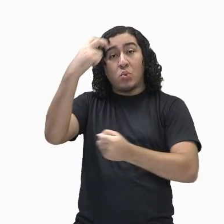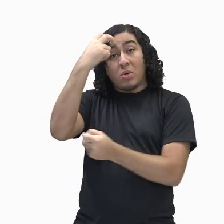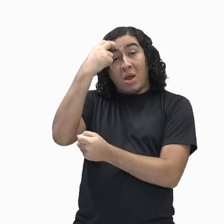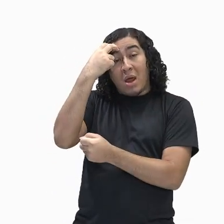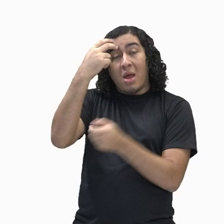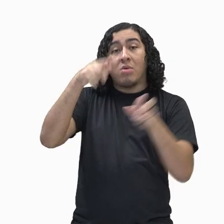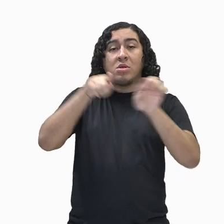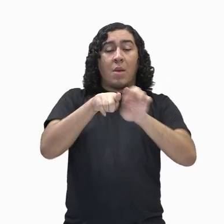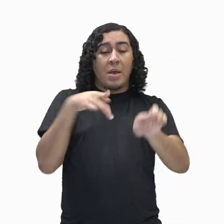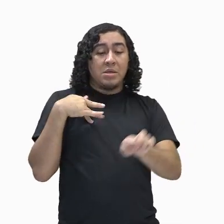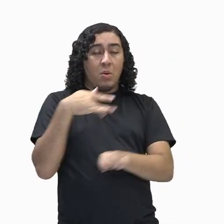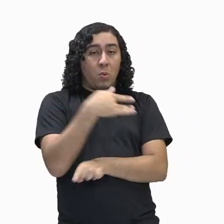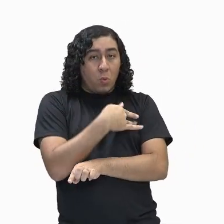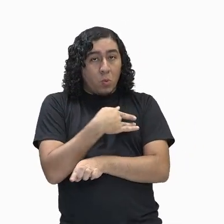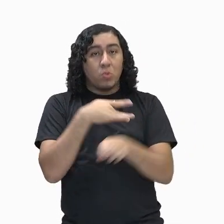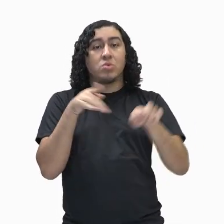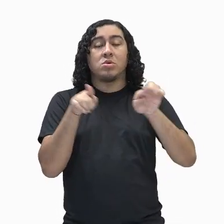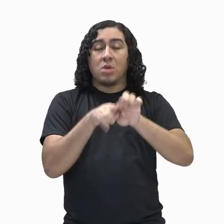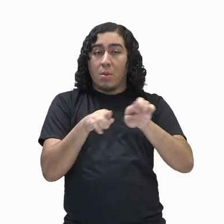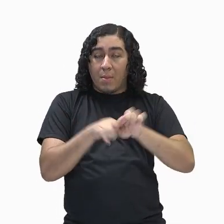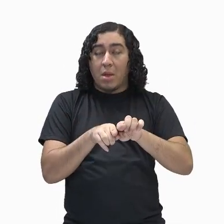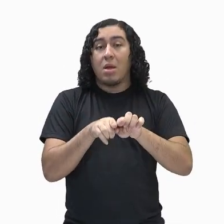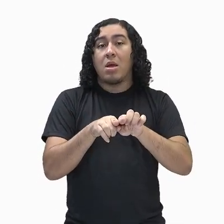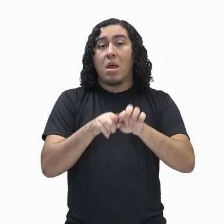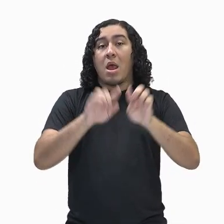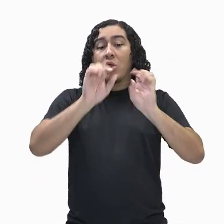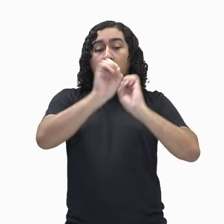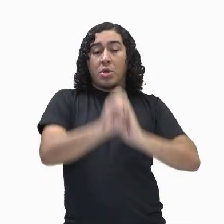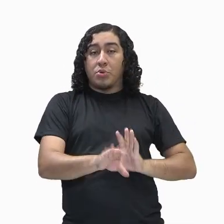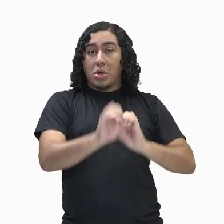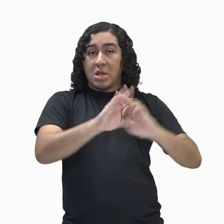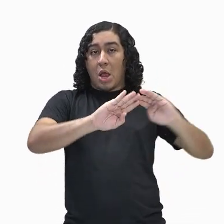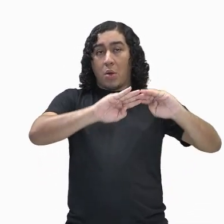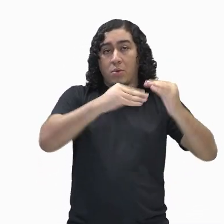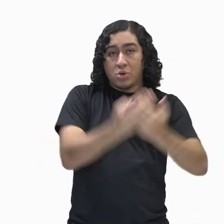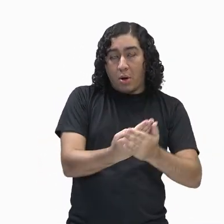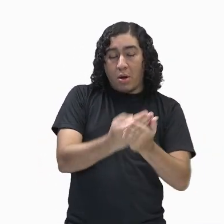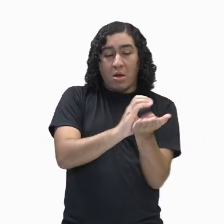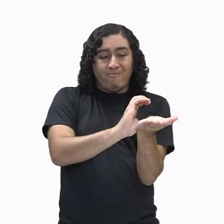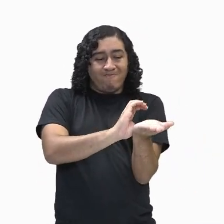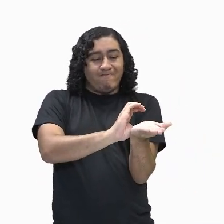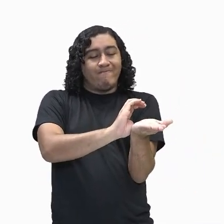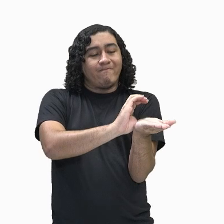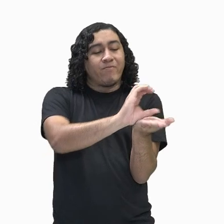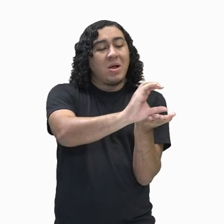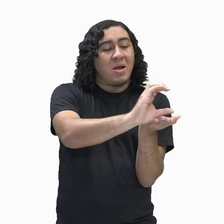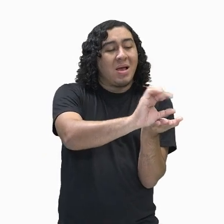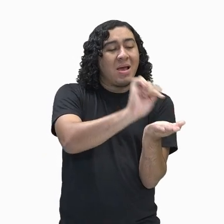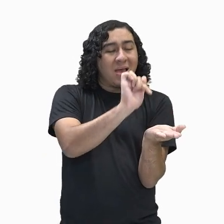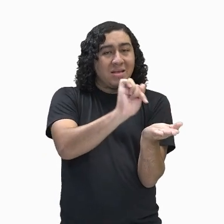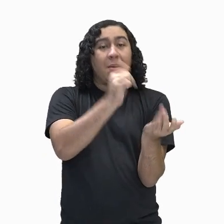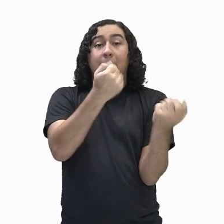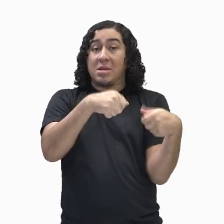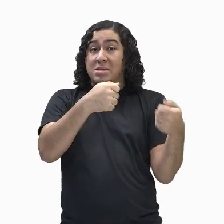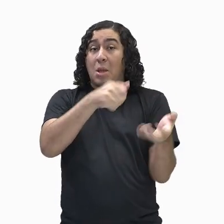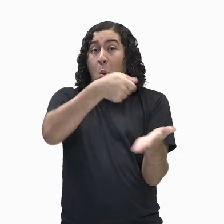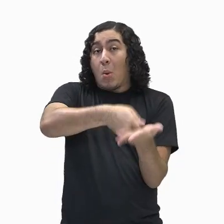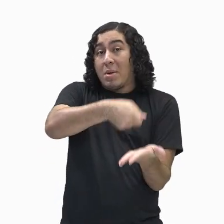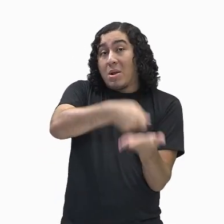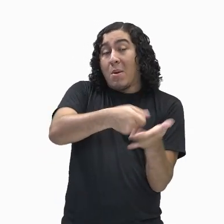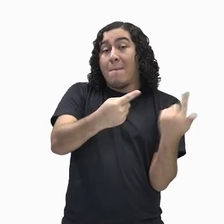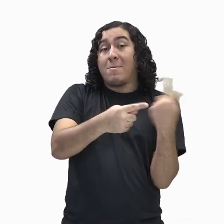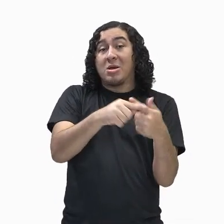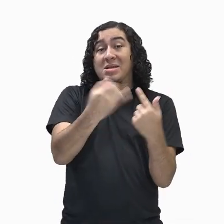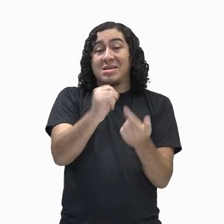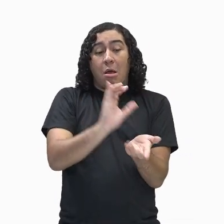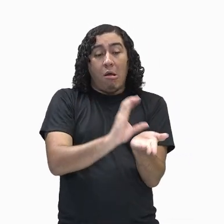na saúde e também na educação. Esse investimento tem que existir, porque senão se